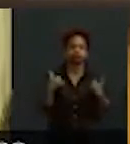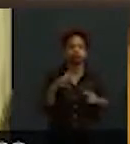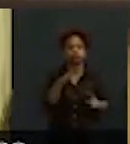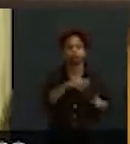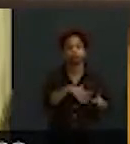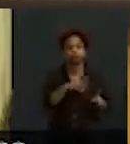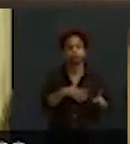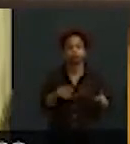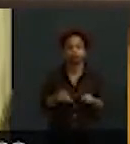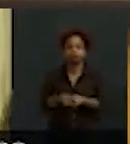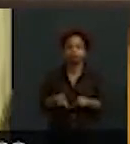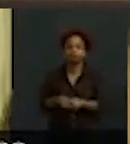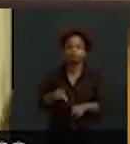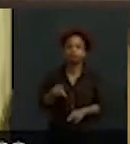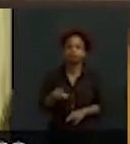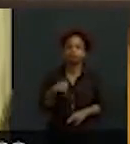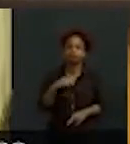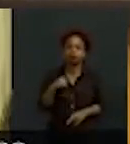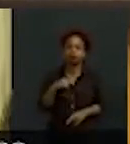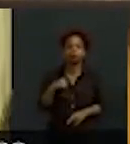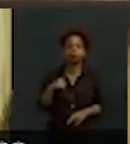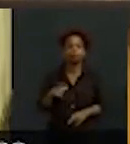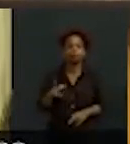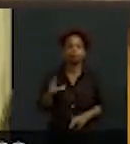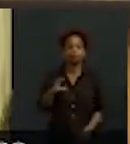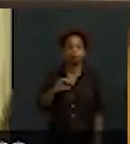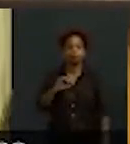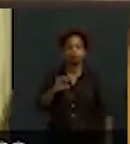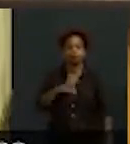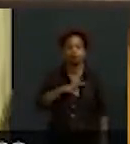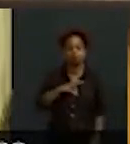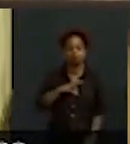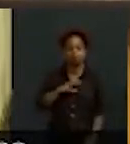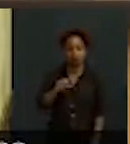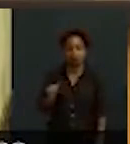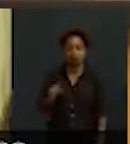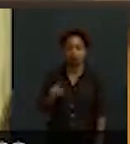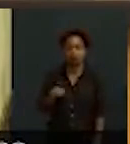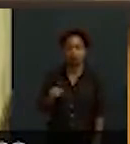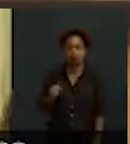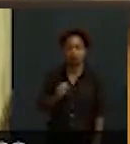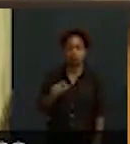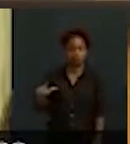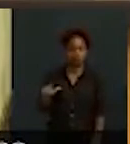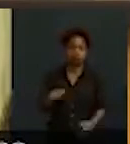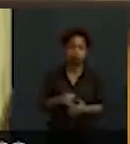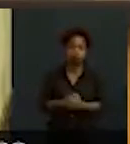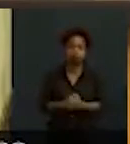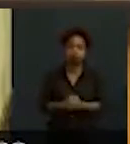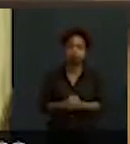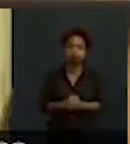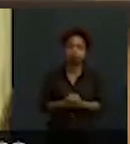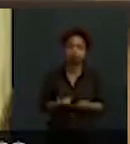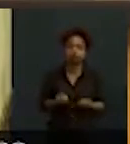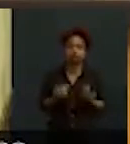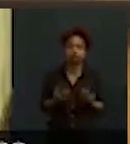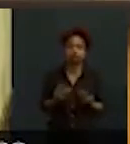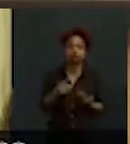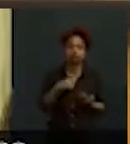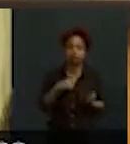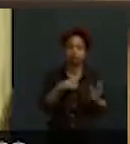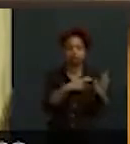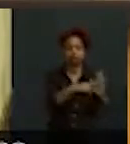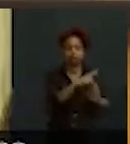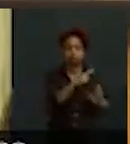se materializa na outorga da medalha Aníbal Frederico de Souza, instituída pela Resolução